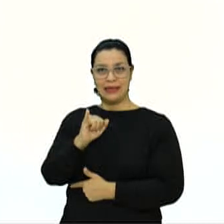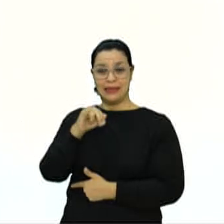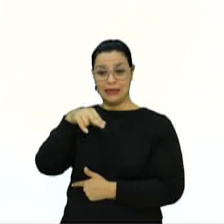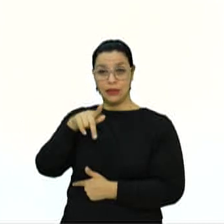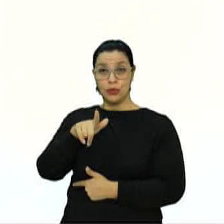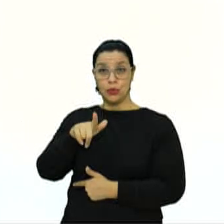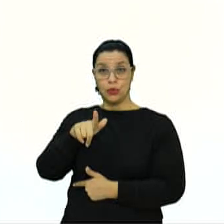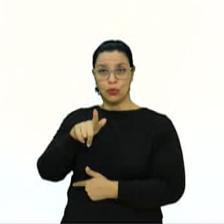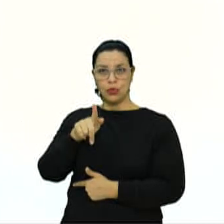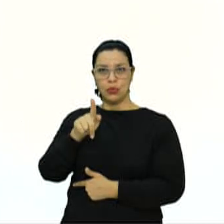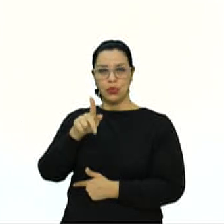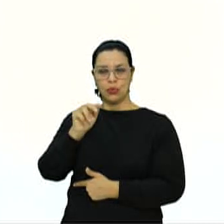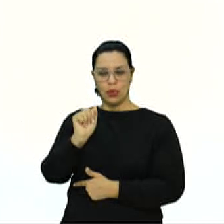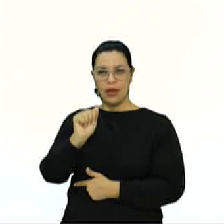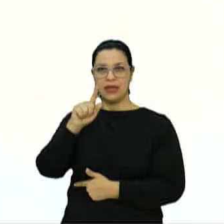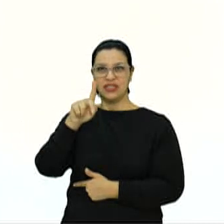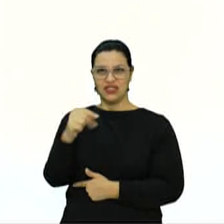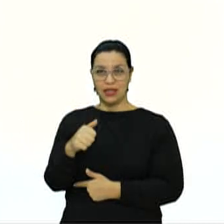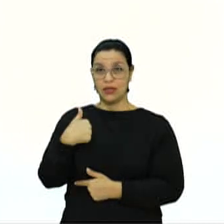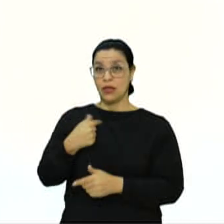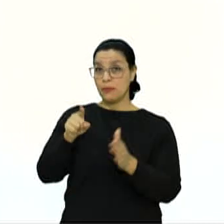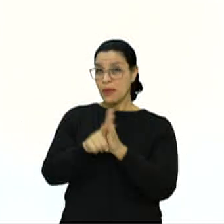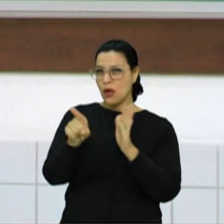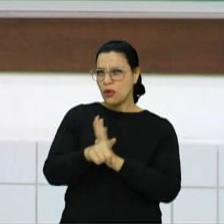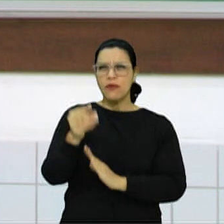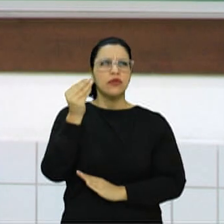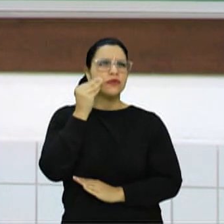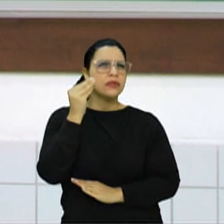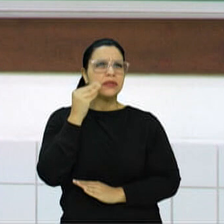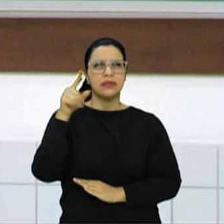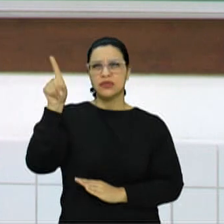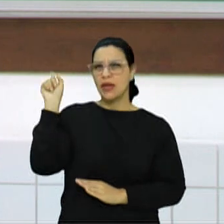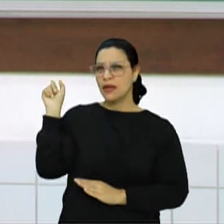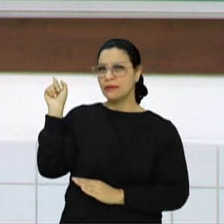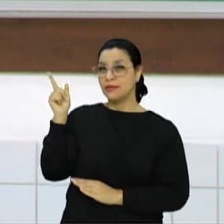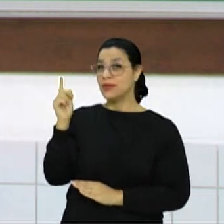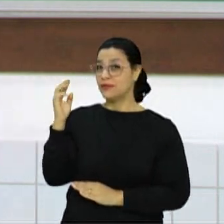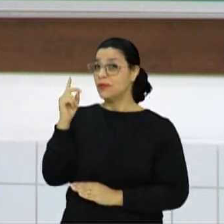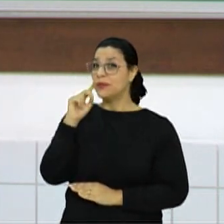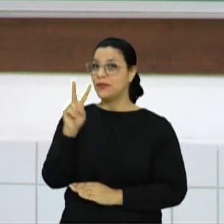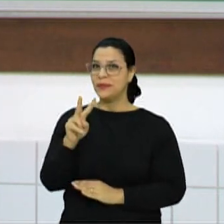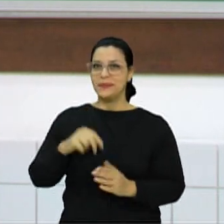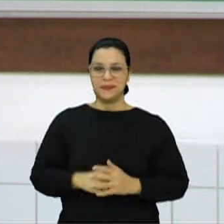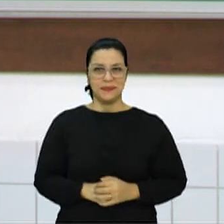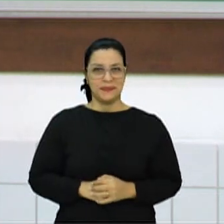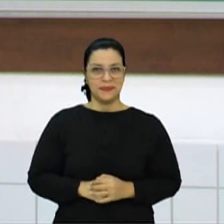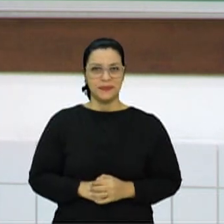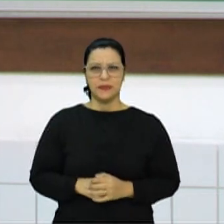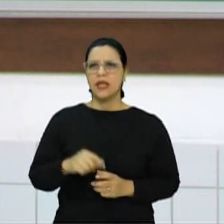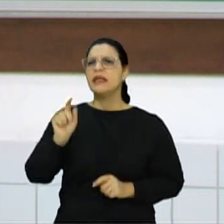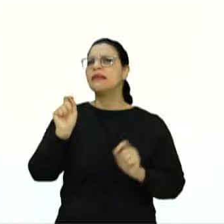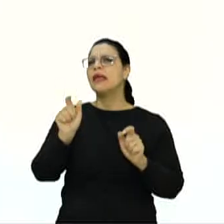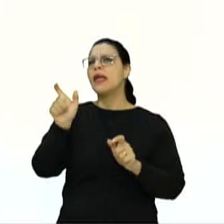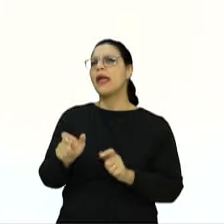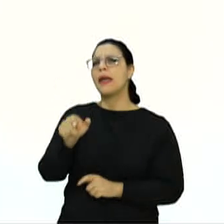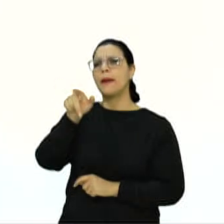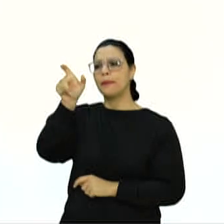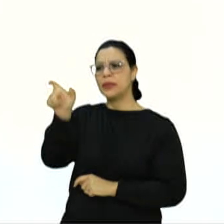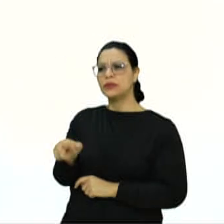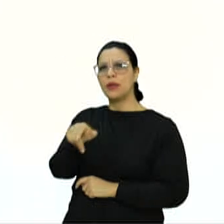E já vem chegando um quiz aqui para você, vamos testar o seu conhecimento agora. Vamos lá? Quem foi